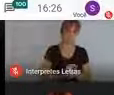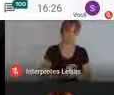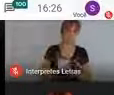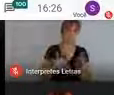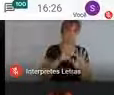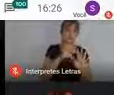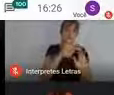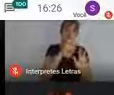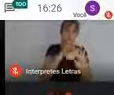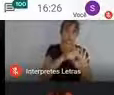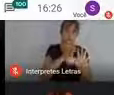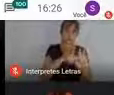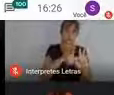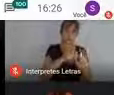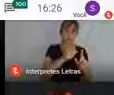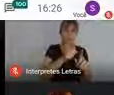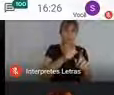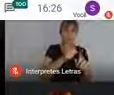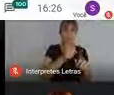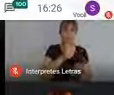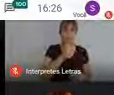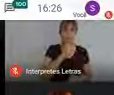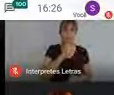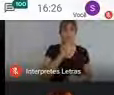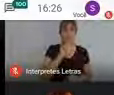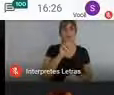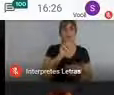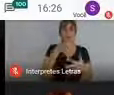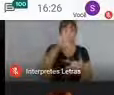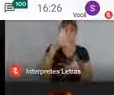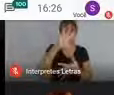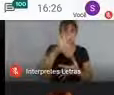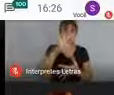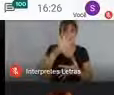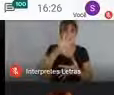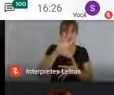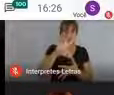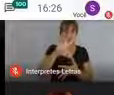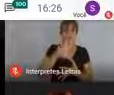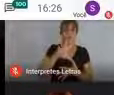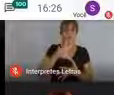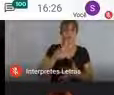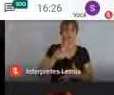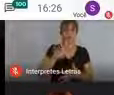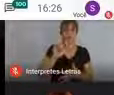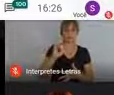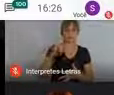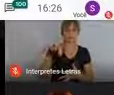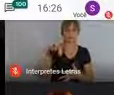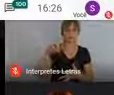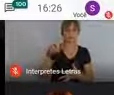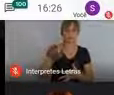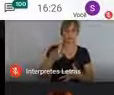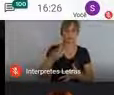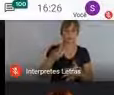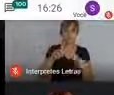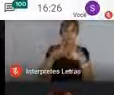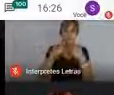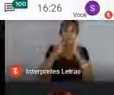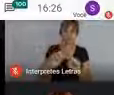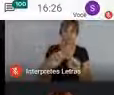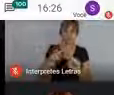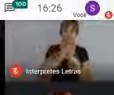Atlas Linguístico Etnográfico do Vale do Acará. Então, esses projetos todos que estão aí na tela,